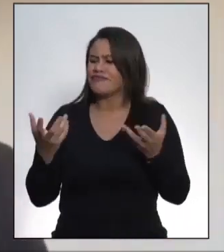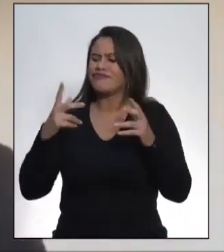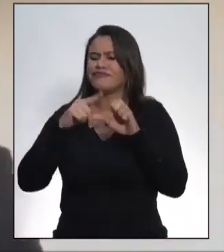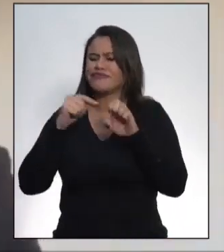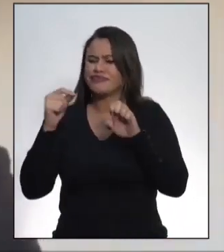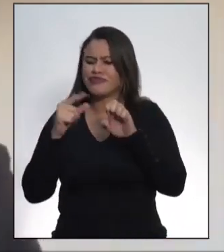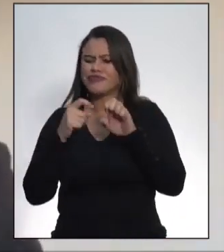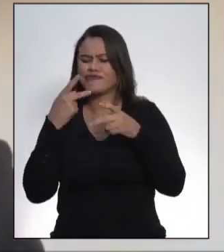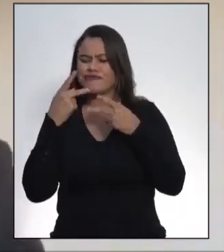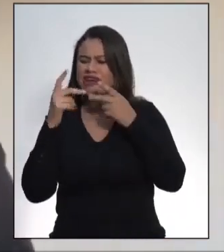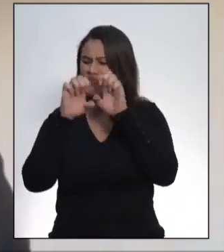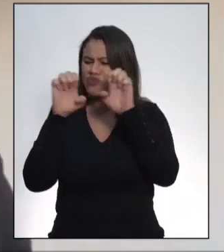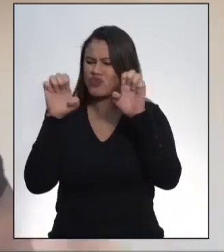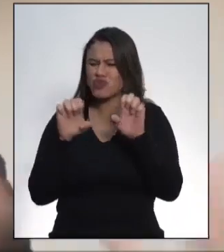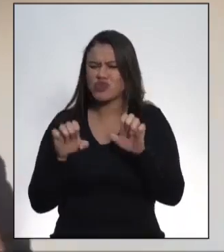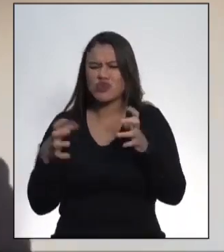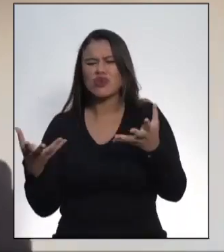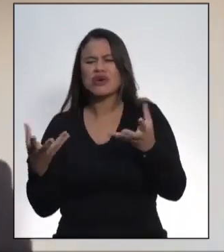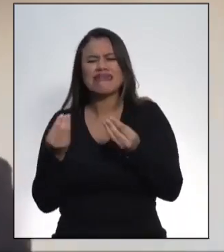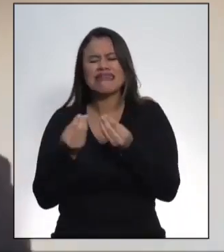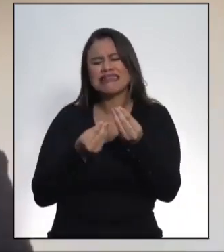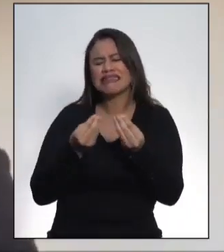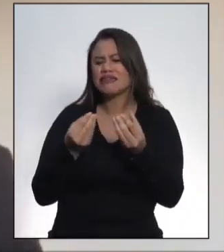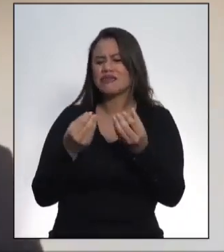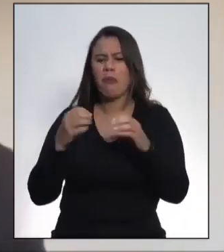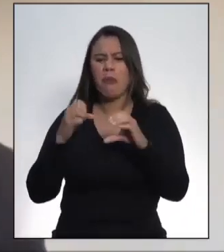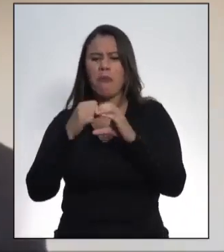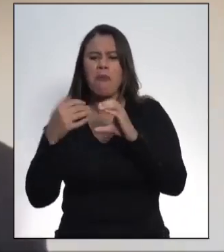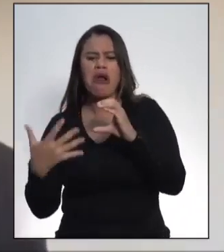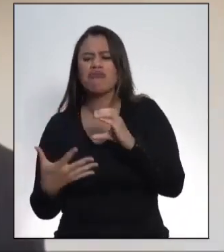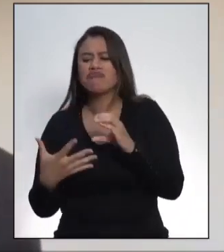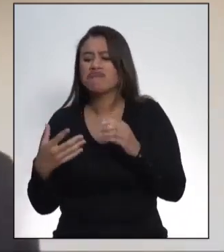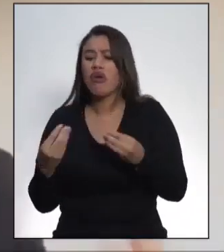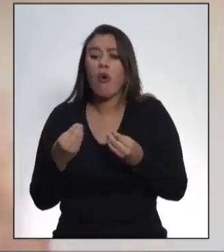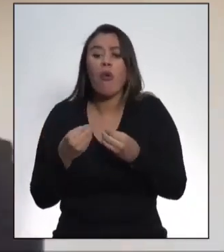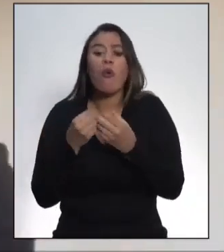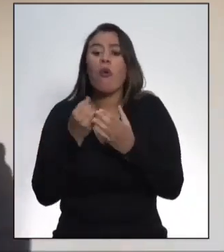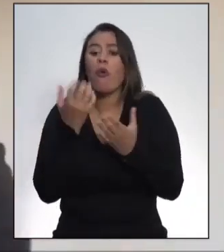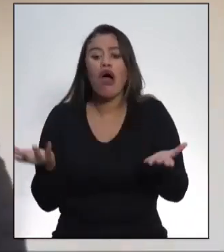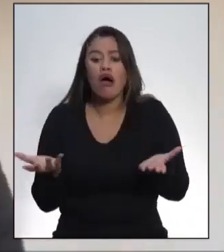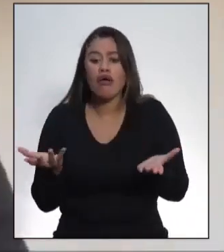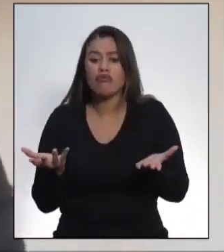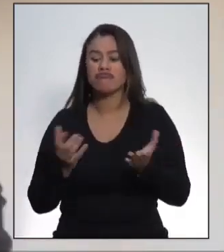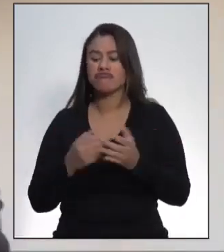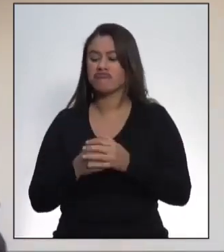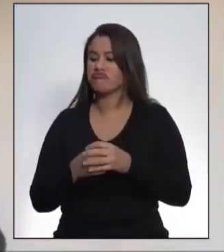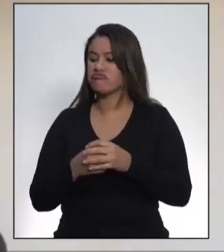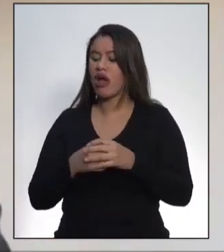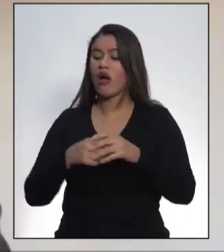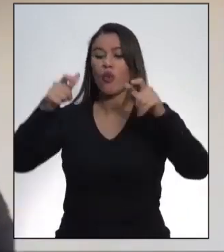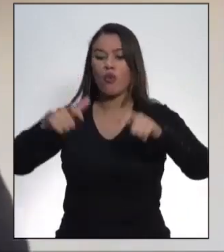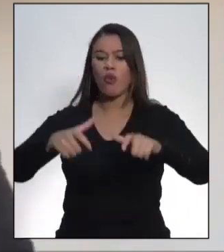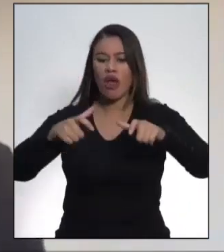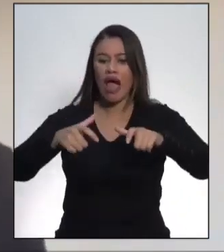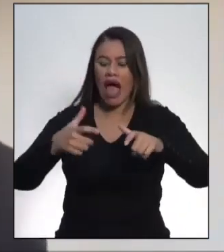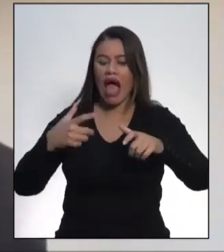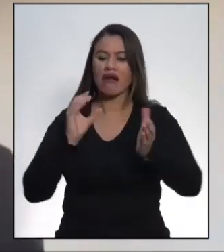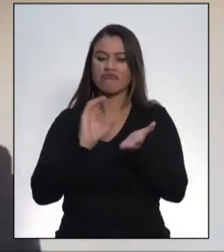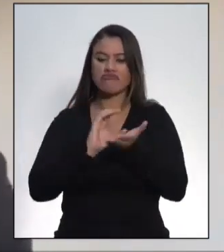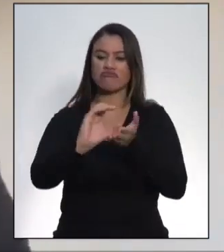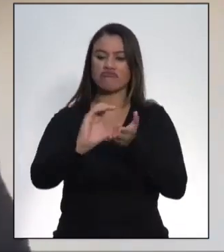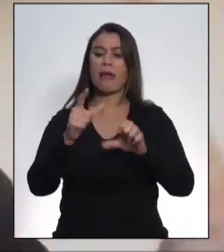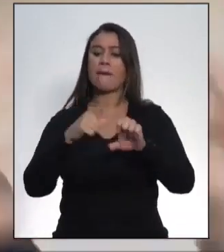falar um pouco sobre quais são as características de um empreendedor e quais são as características de um empreendimento. Né? Nós temos